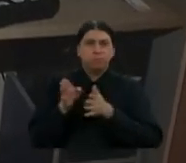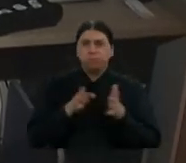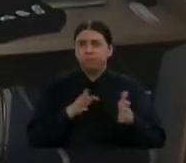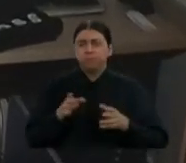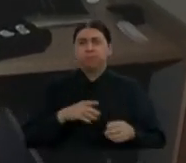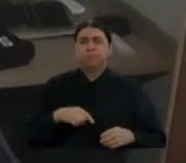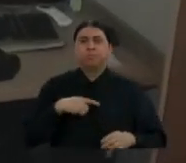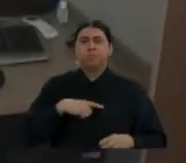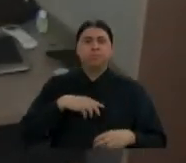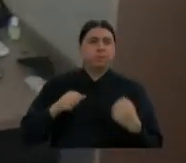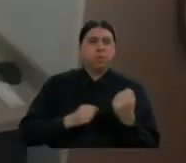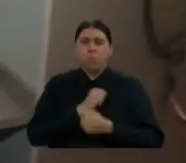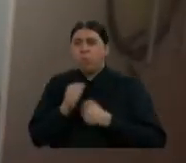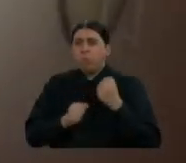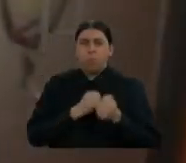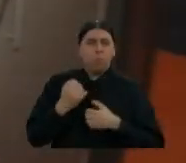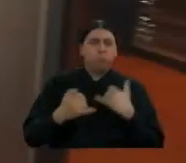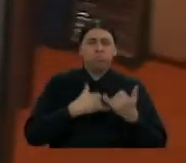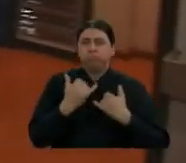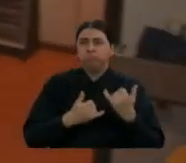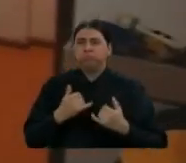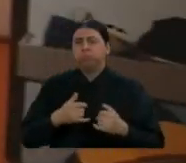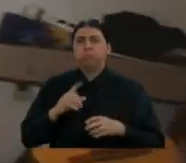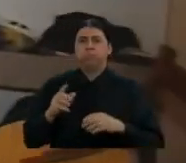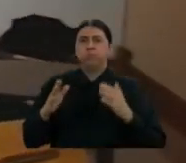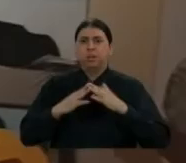um minuto porque